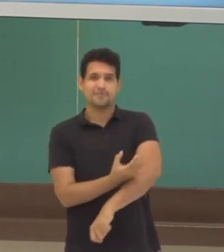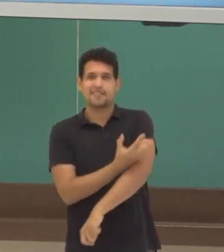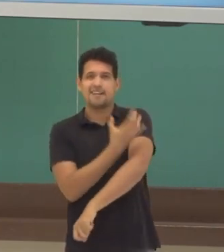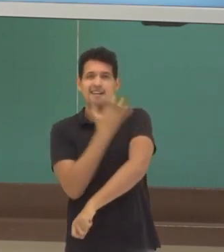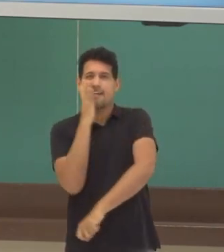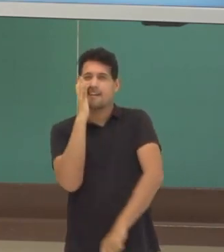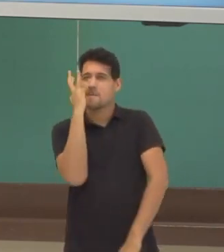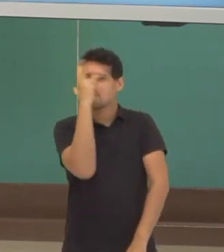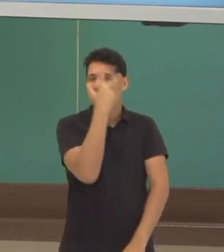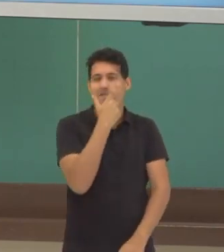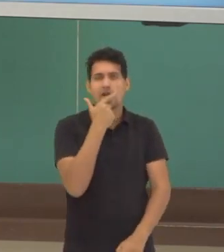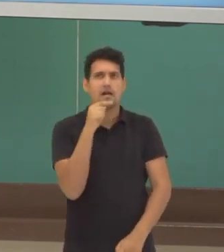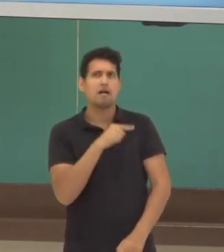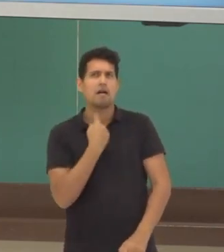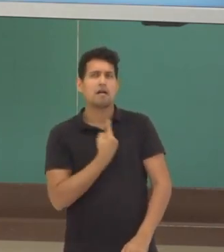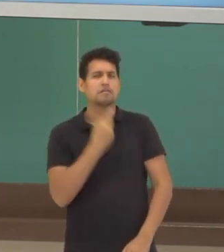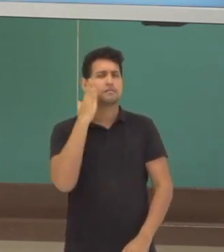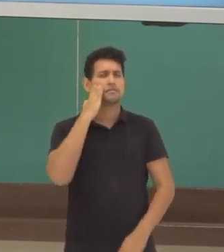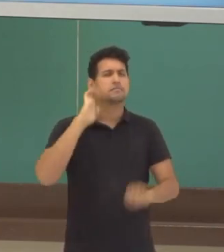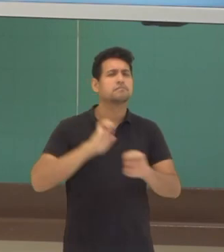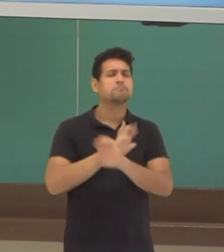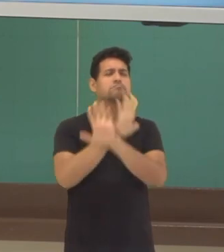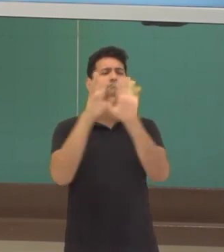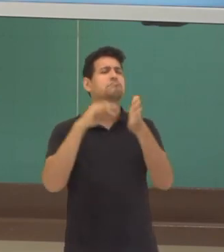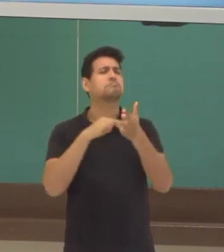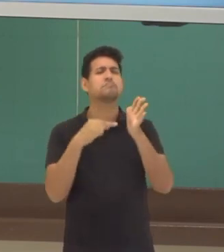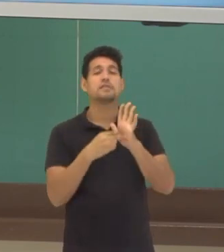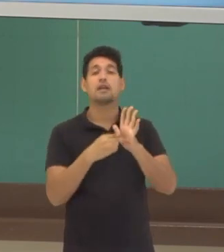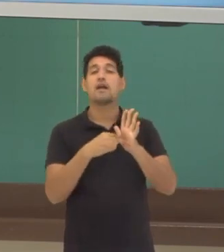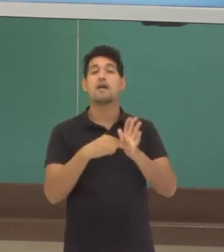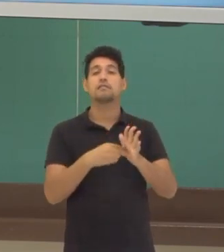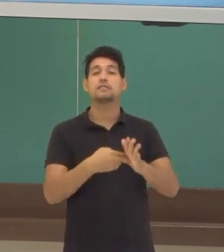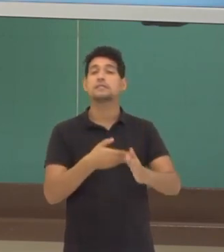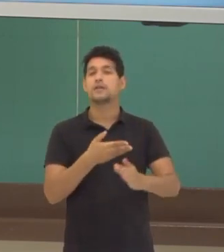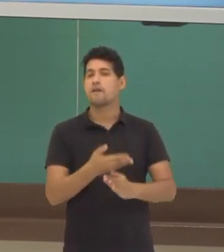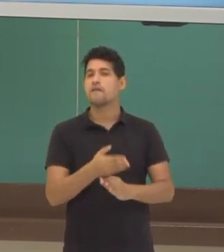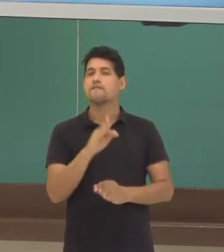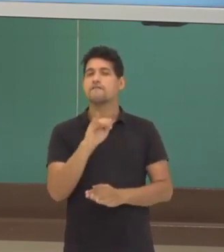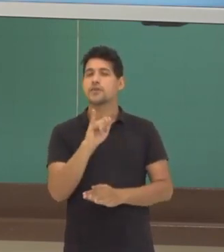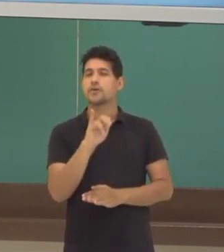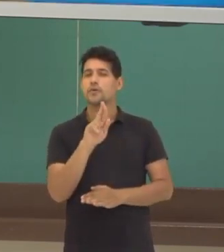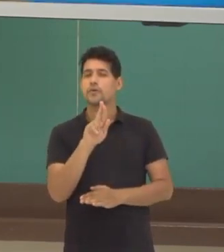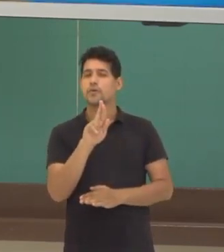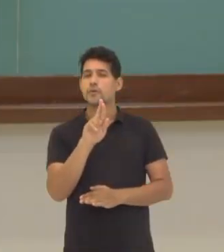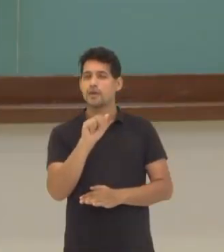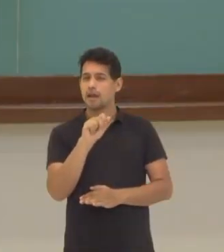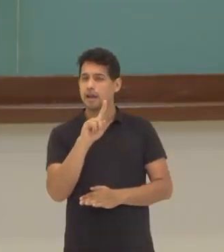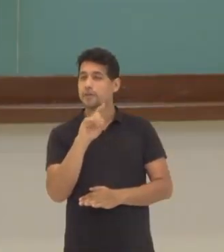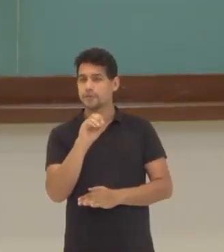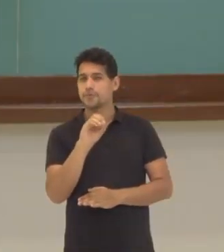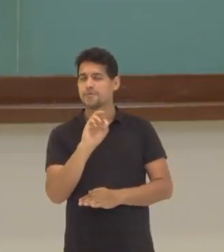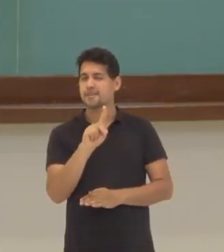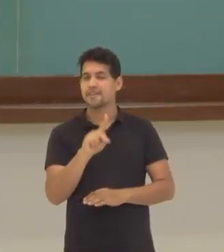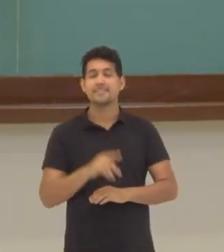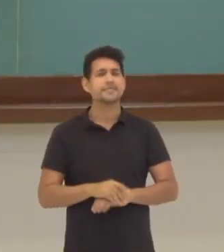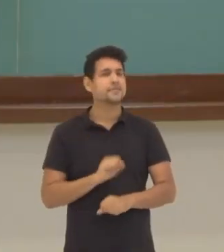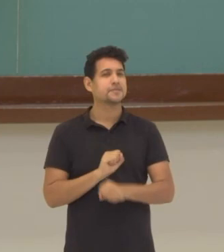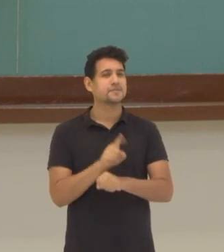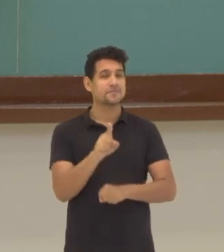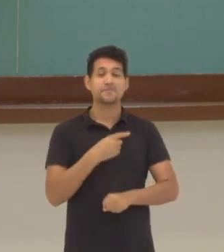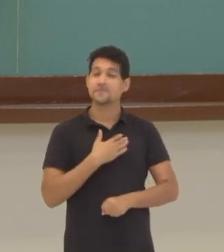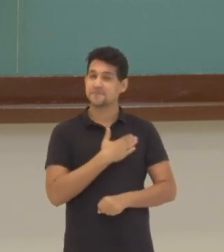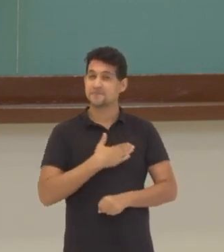sentido figurado, né? Então comparando, né, trazendo ali um novo sentido, uma